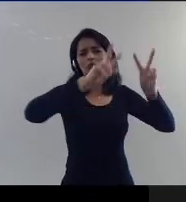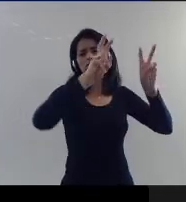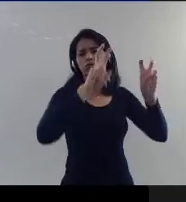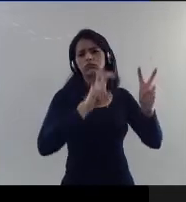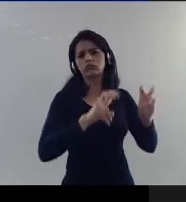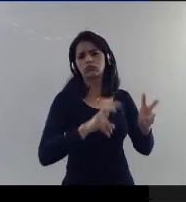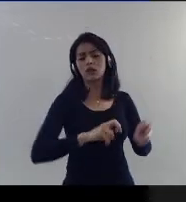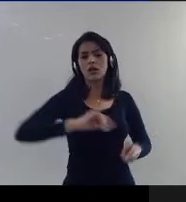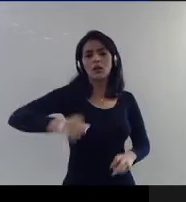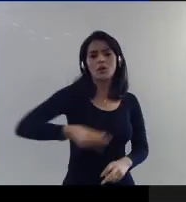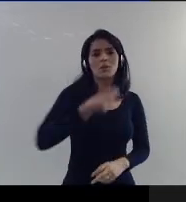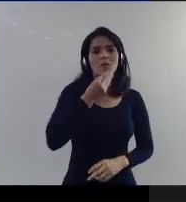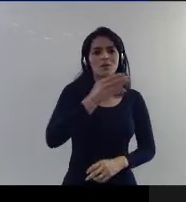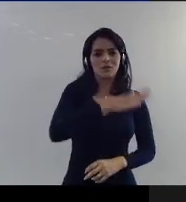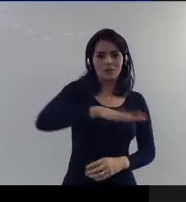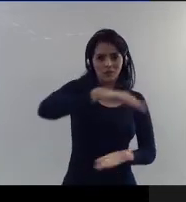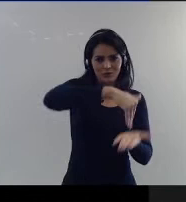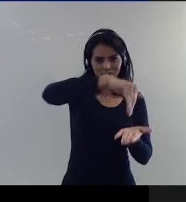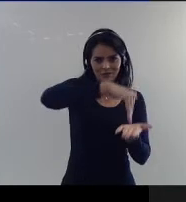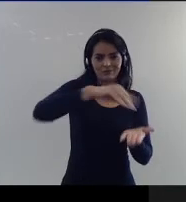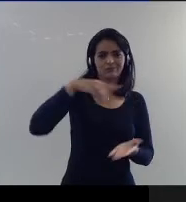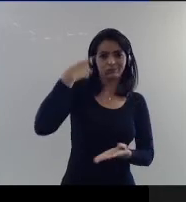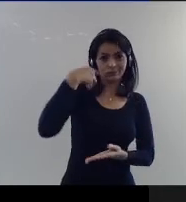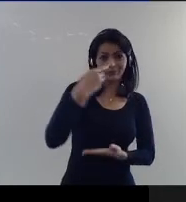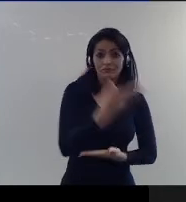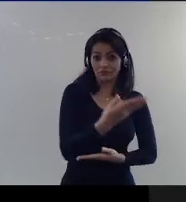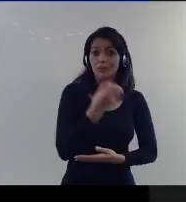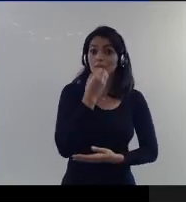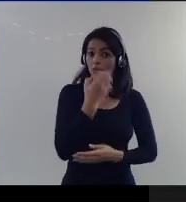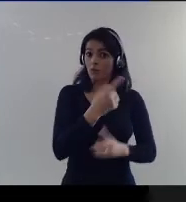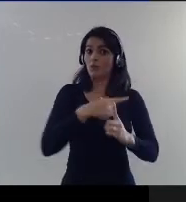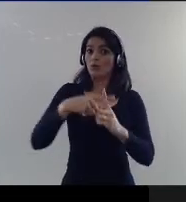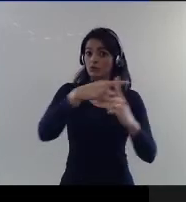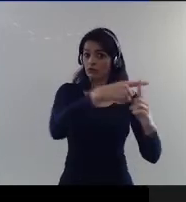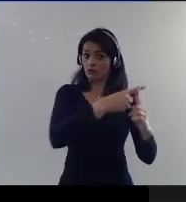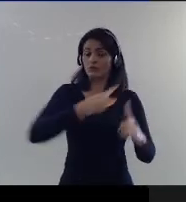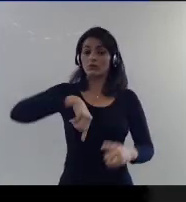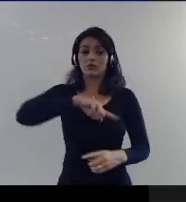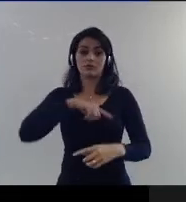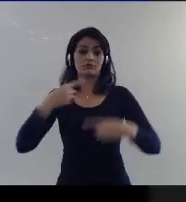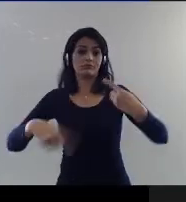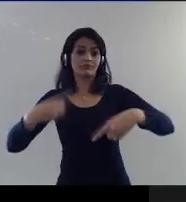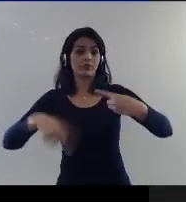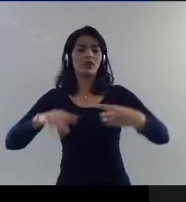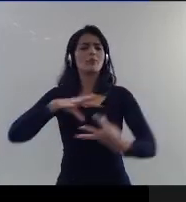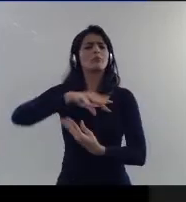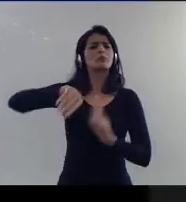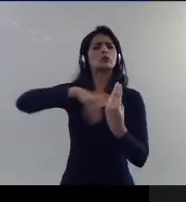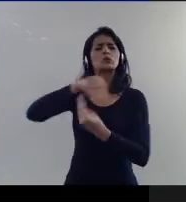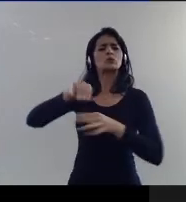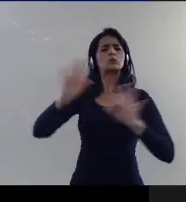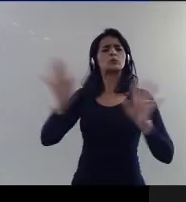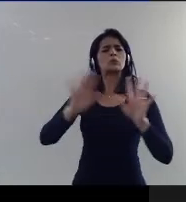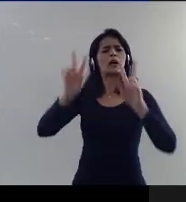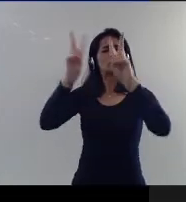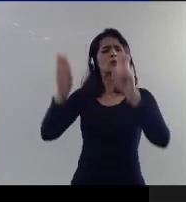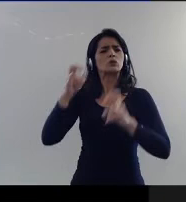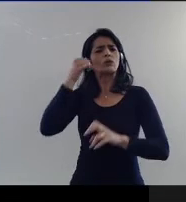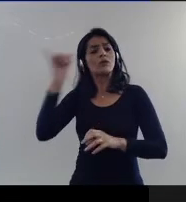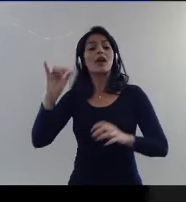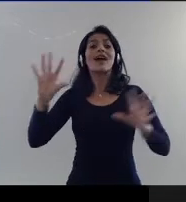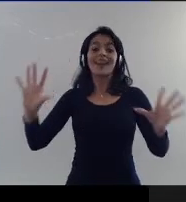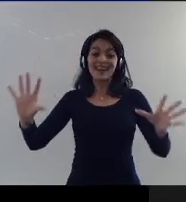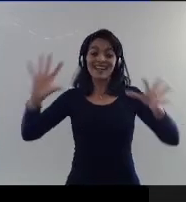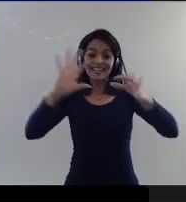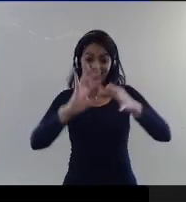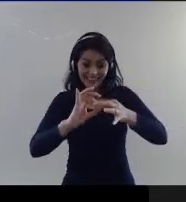como oportunidades para os escritórios. Então, esse é um ponto muito relevante para a gente não misturar os assuntos, porque eles são interligados, mas são